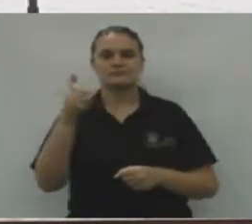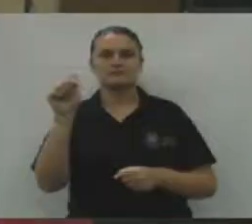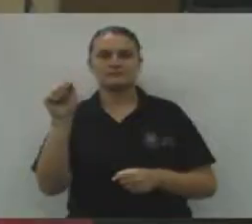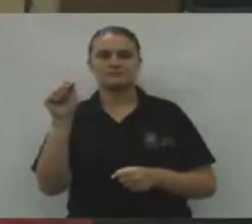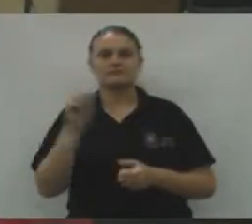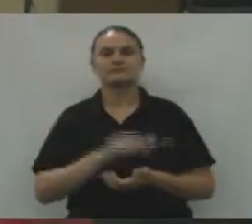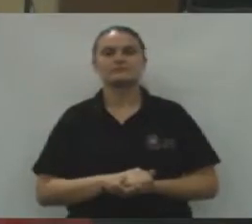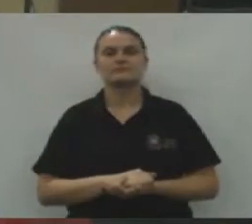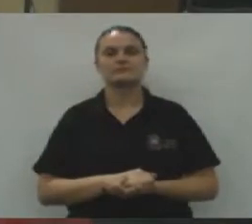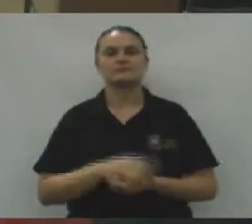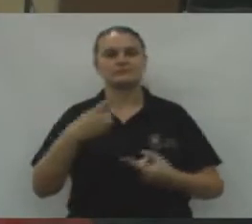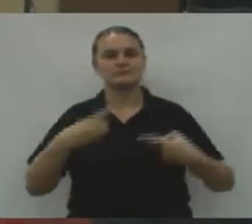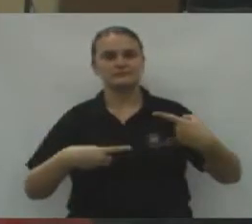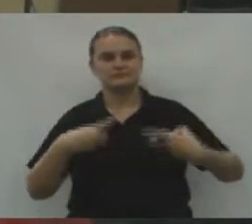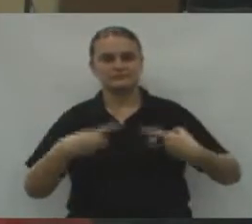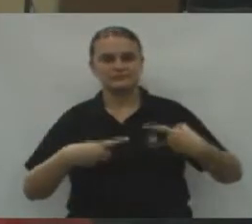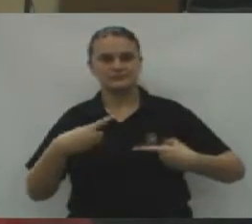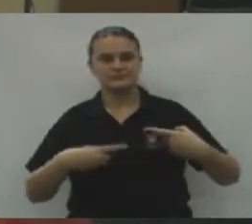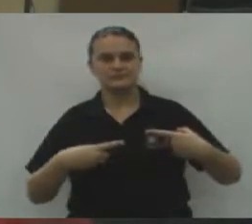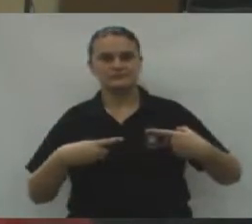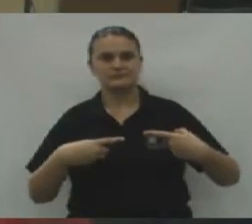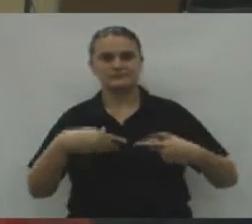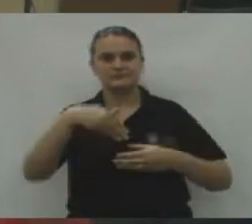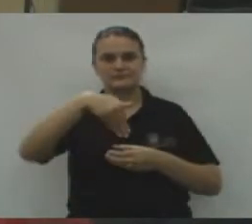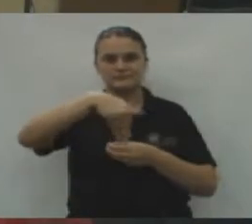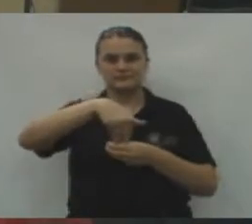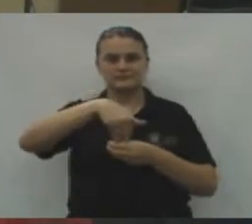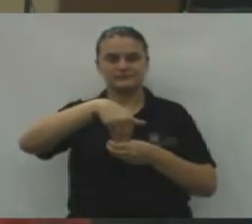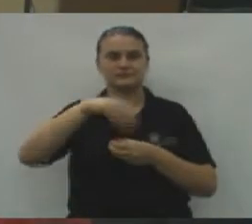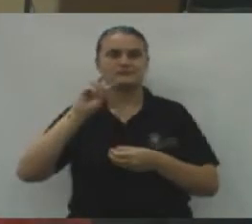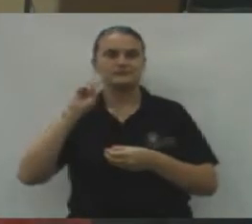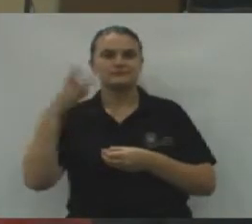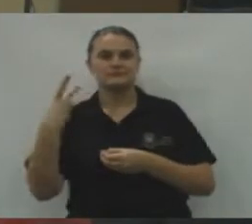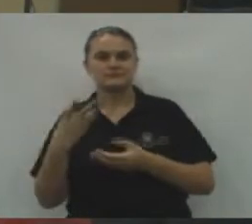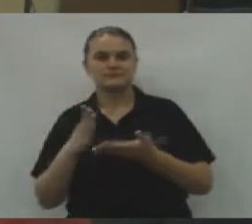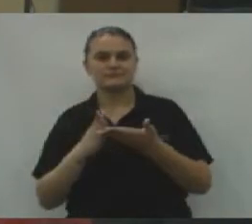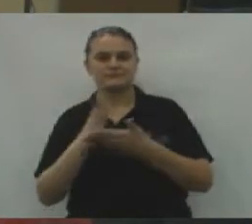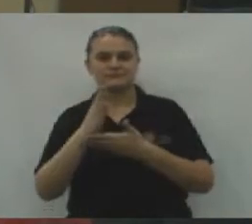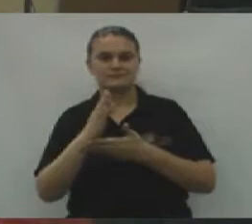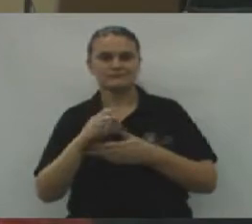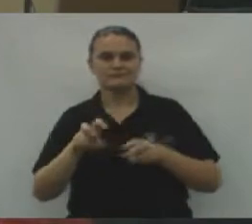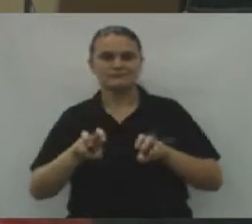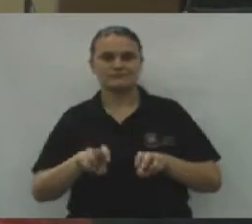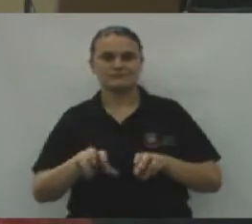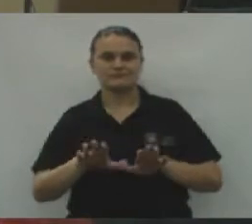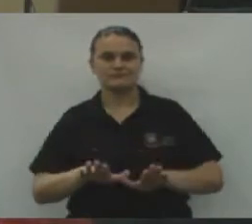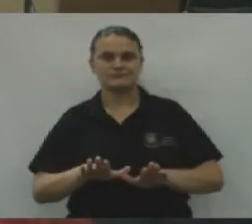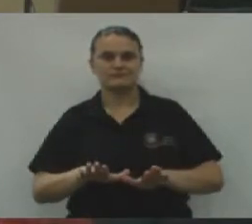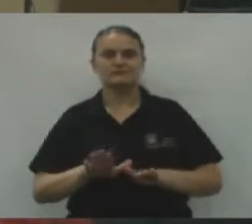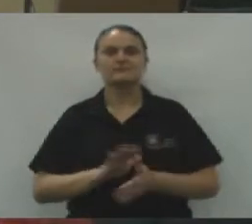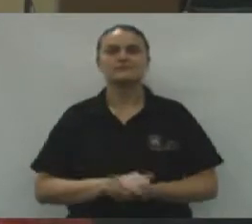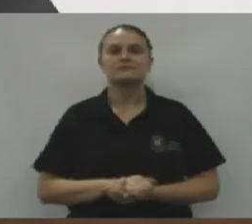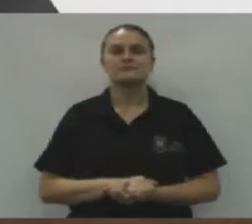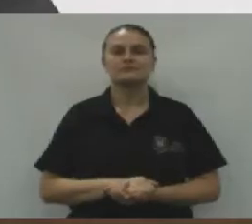57/2017. Em discussão? Em votação. Senhores vereadores que aprovam, permaneçam como